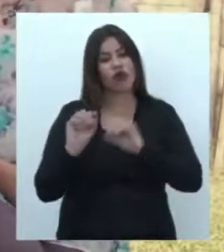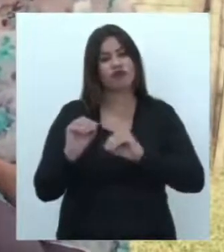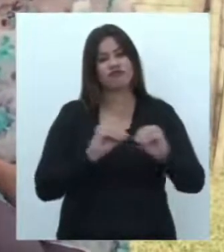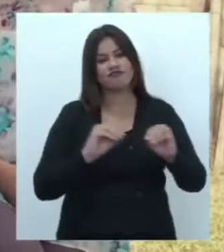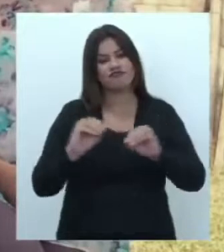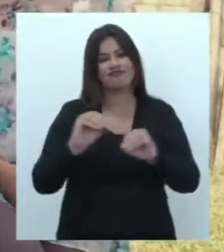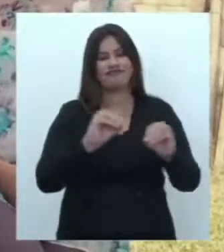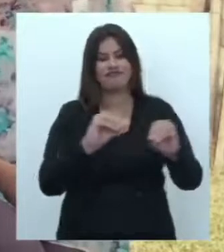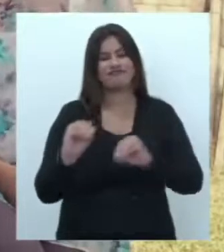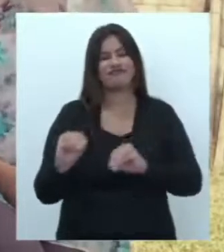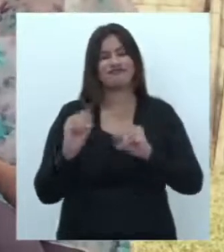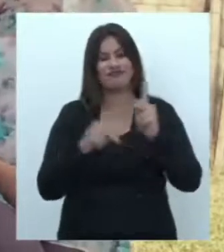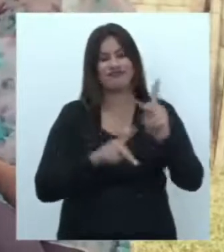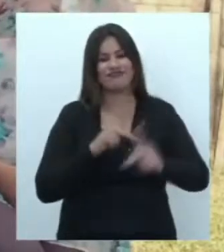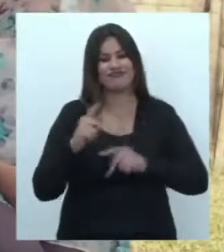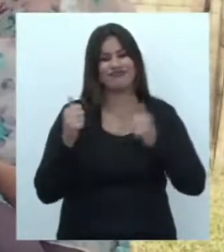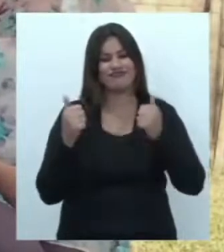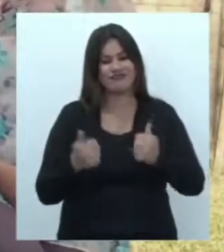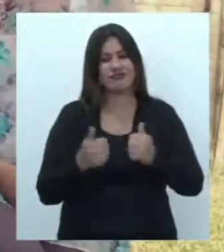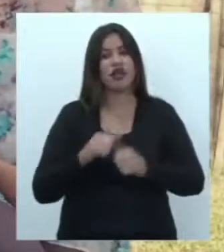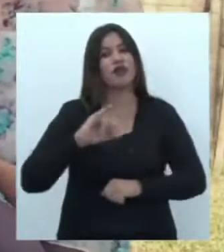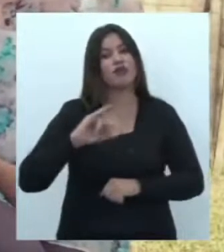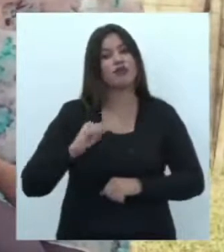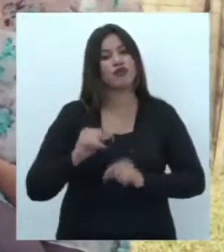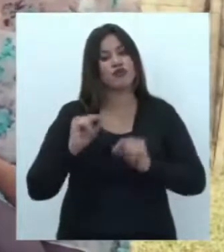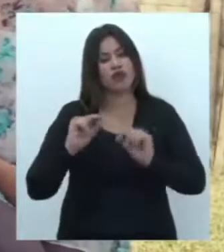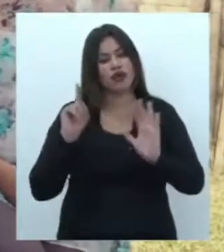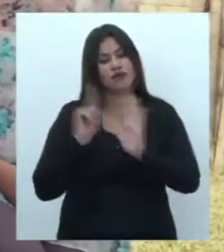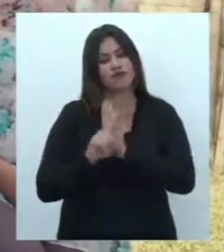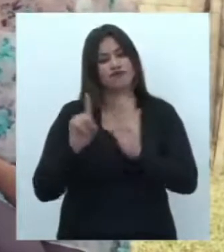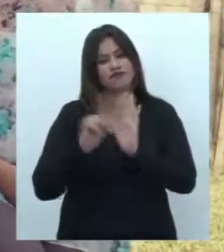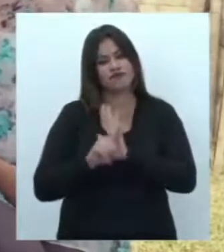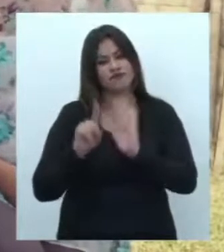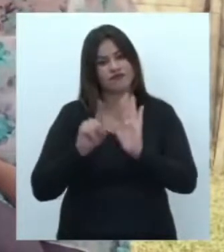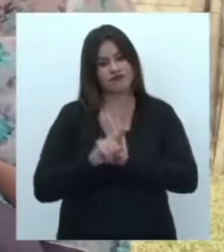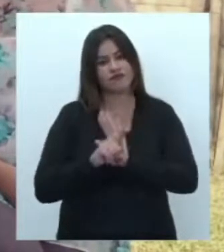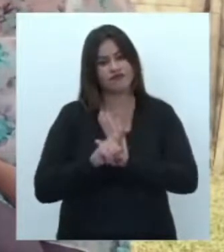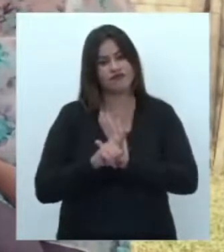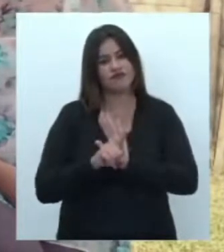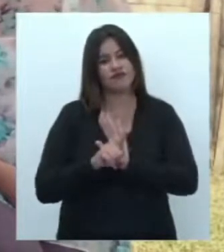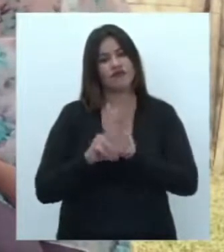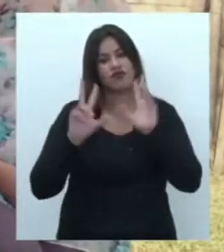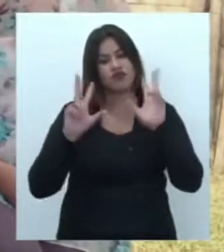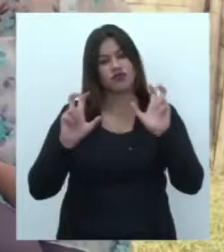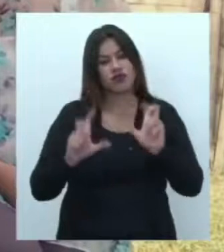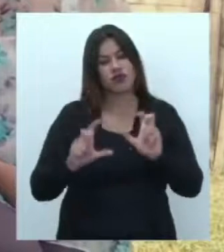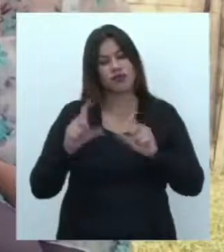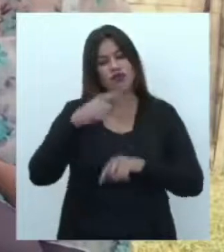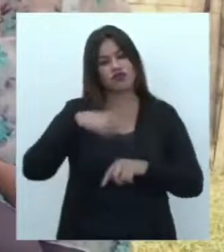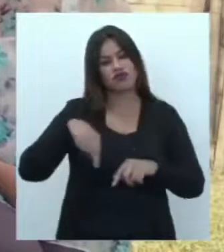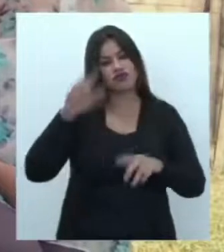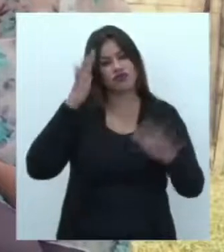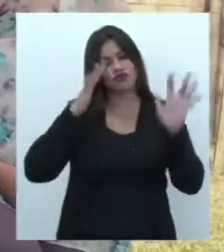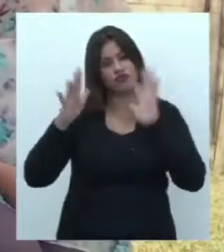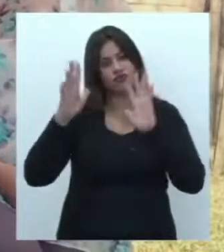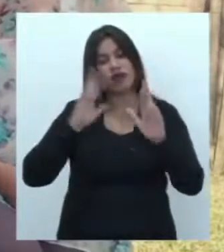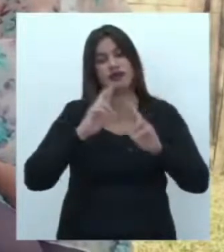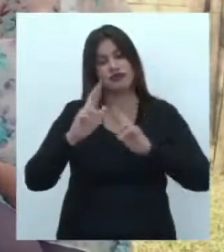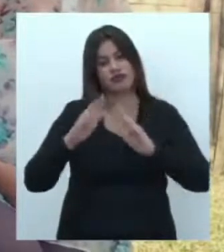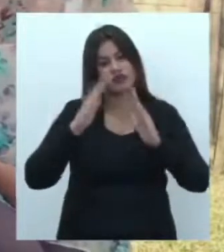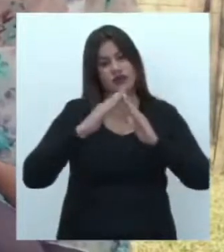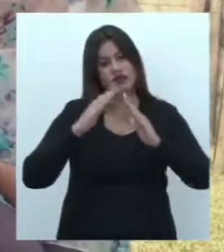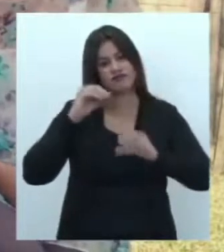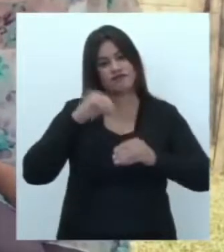deslocamento populacional. E eu vou aproveitar e fazer algumas perguntas sobre o tema para você refletir e tentar responder aí em